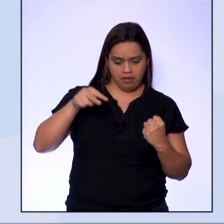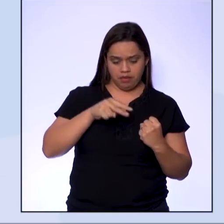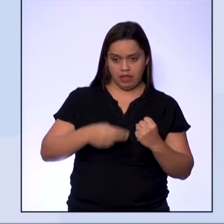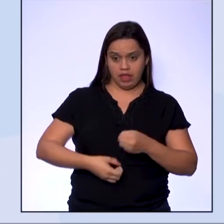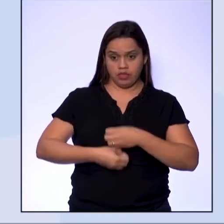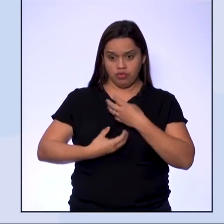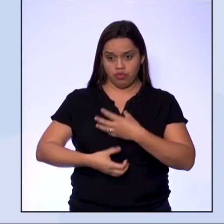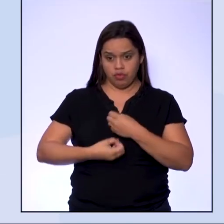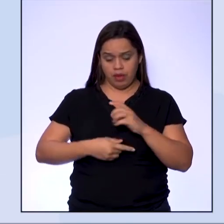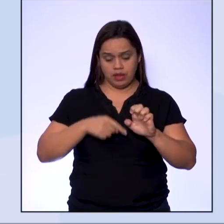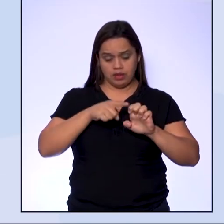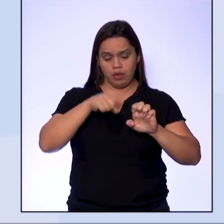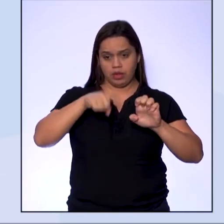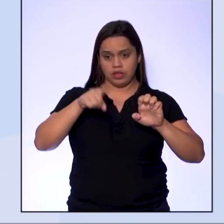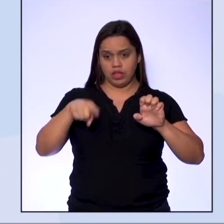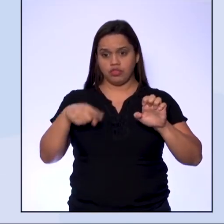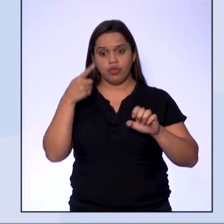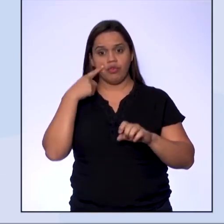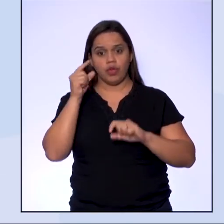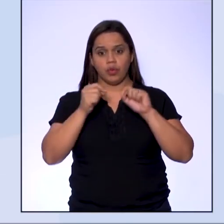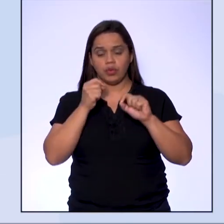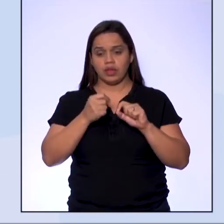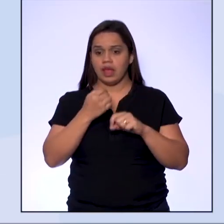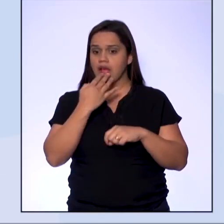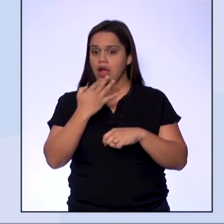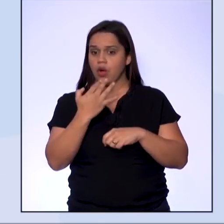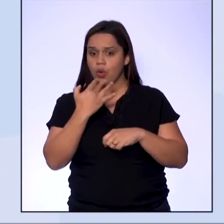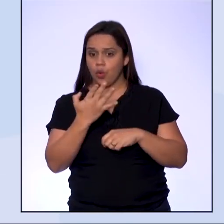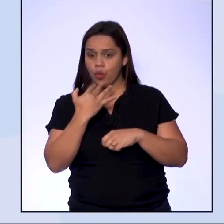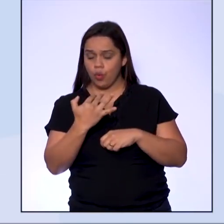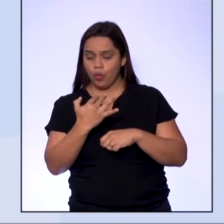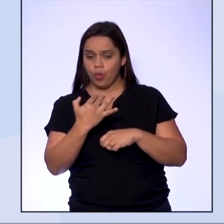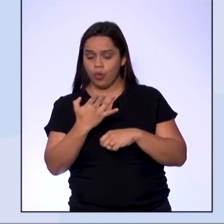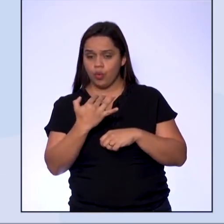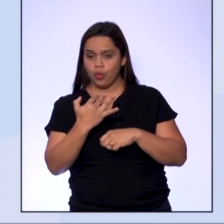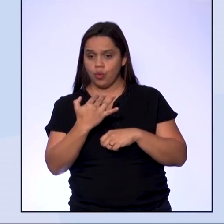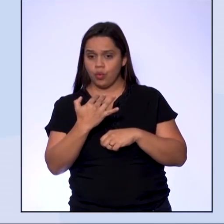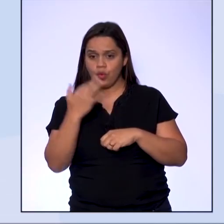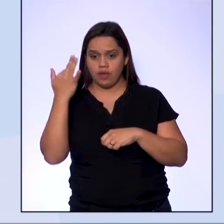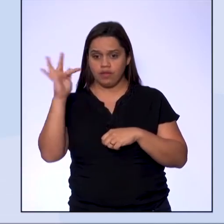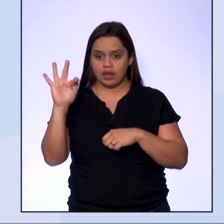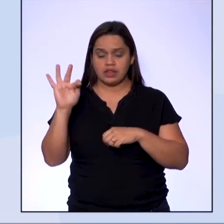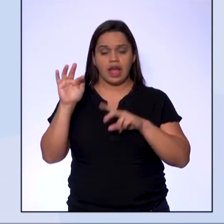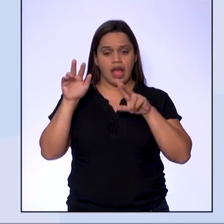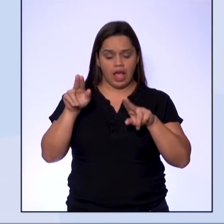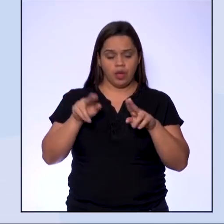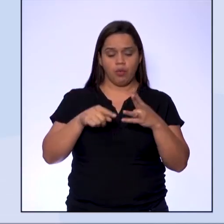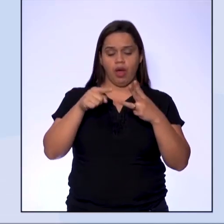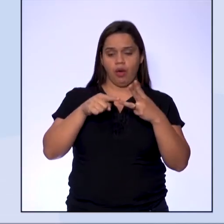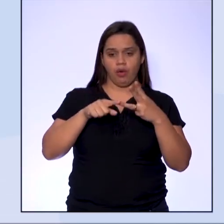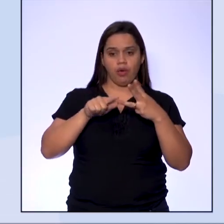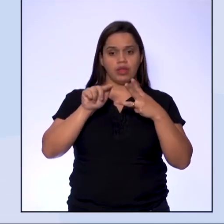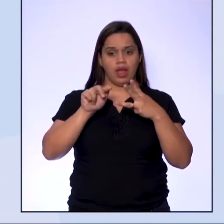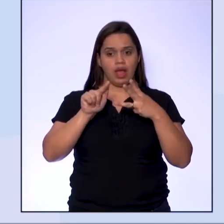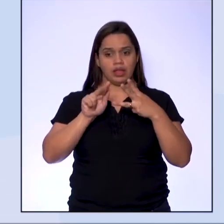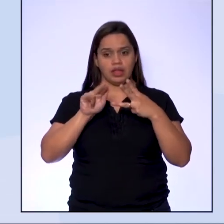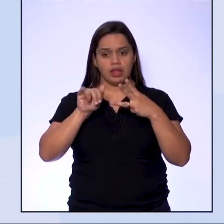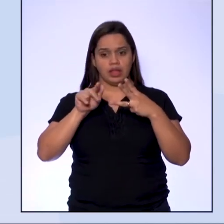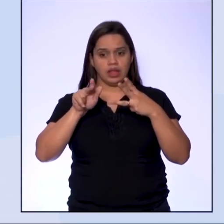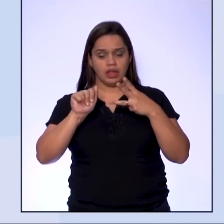foi colonizada pelos holandeses. E nós temos aí a Guiana francesa. A Guiana francesa, ela é um